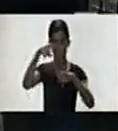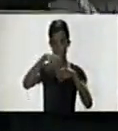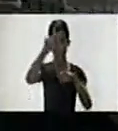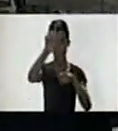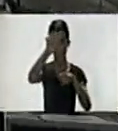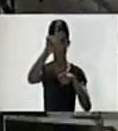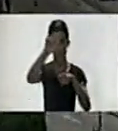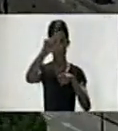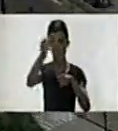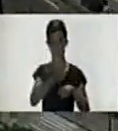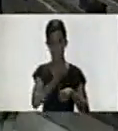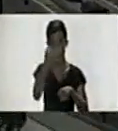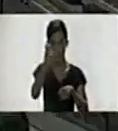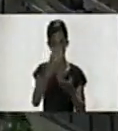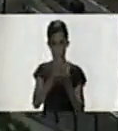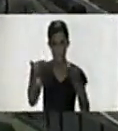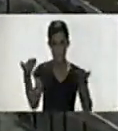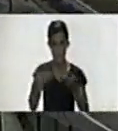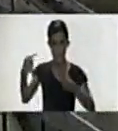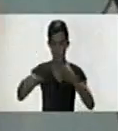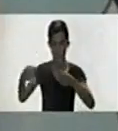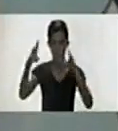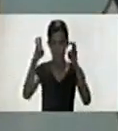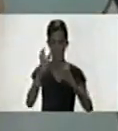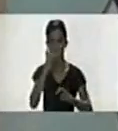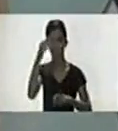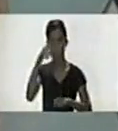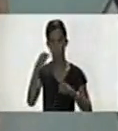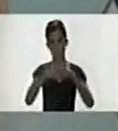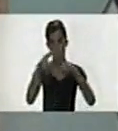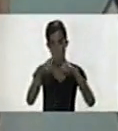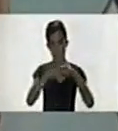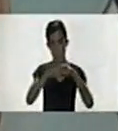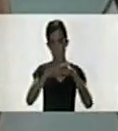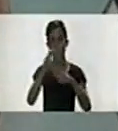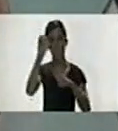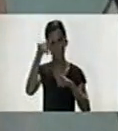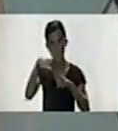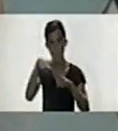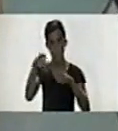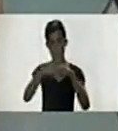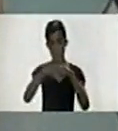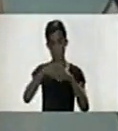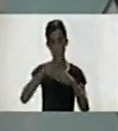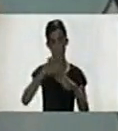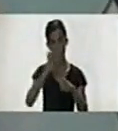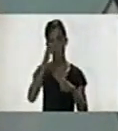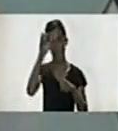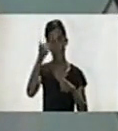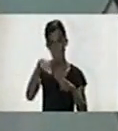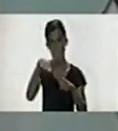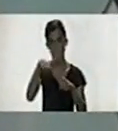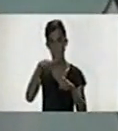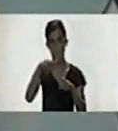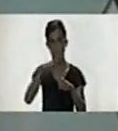É Deodalto 25. A partir de hoje vamos debater o futuro de Belfor Roxo. E sim, Belfor Roxo